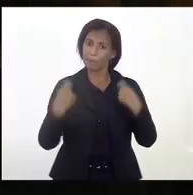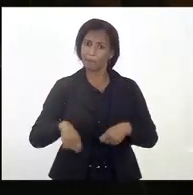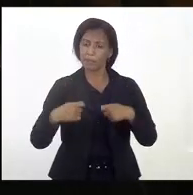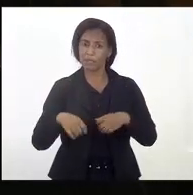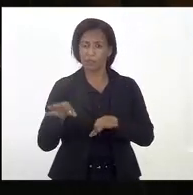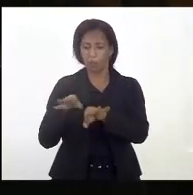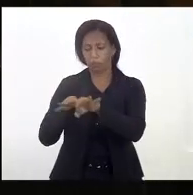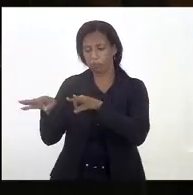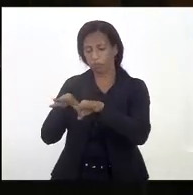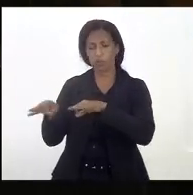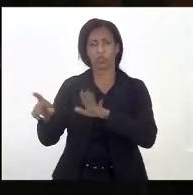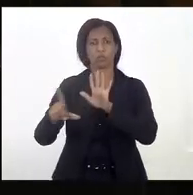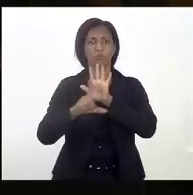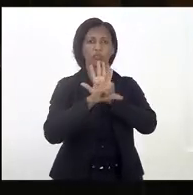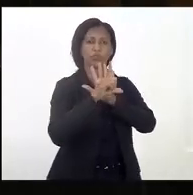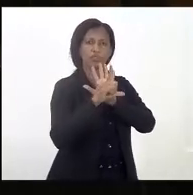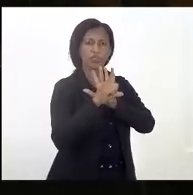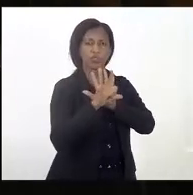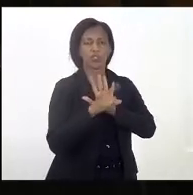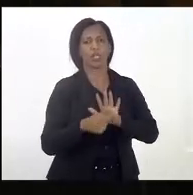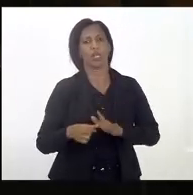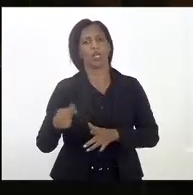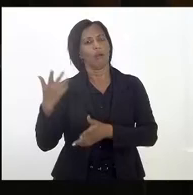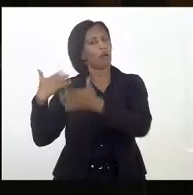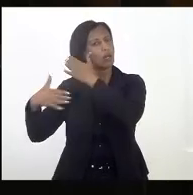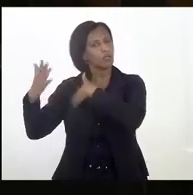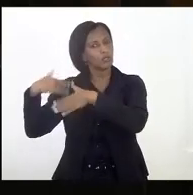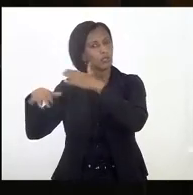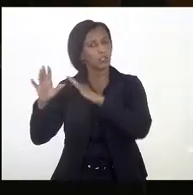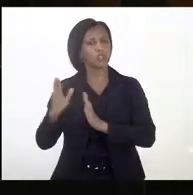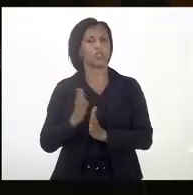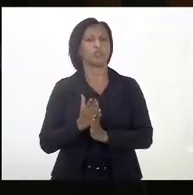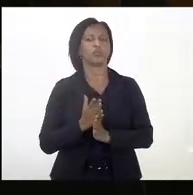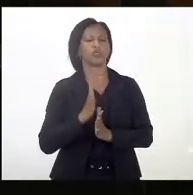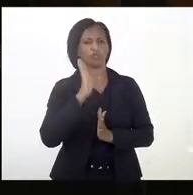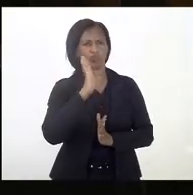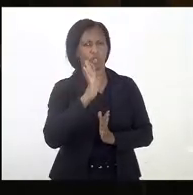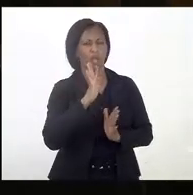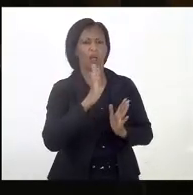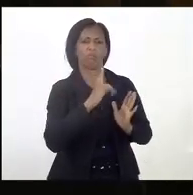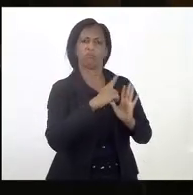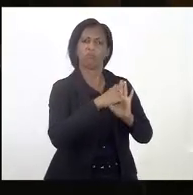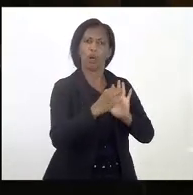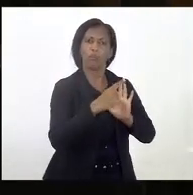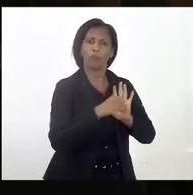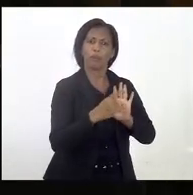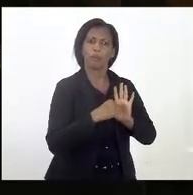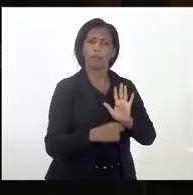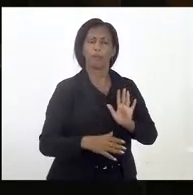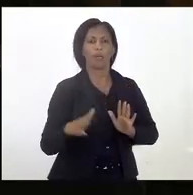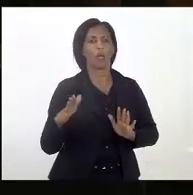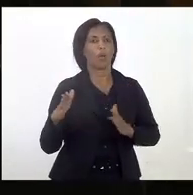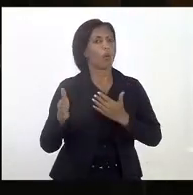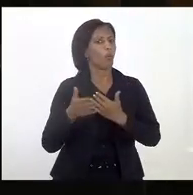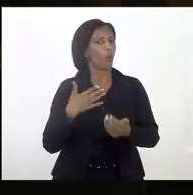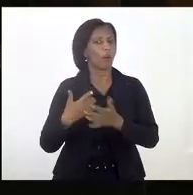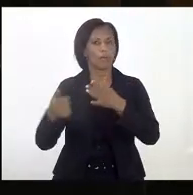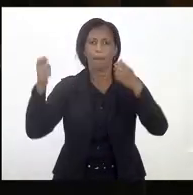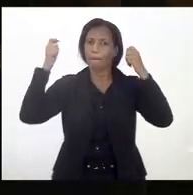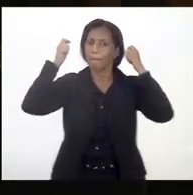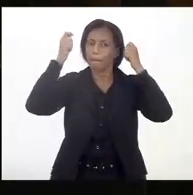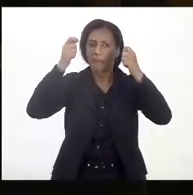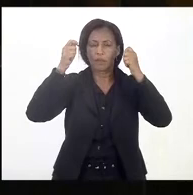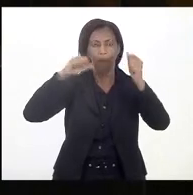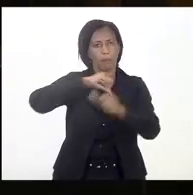alguns projetos de leis em legislaturas anteriores autorizativos indicações legislativas Lembrando que qualquer manifestação na